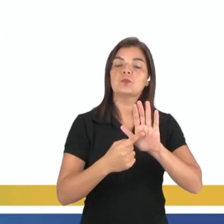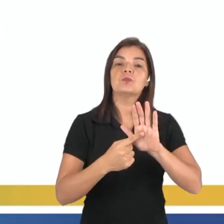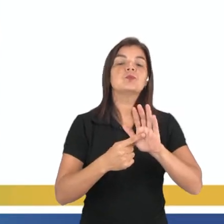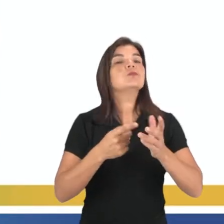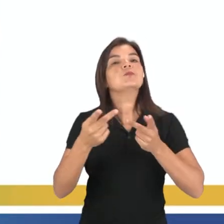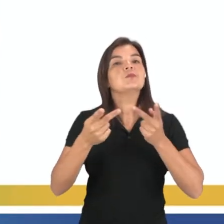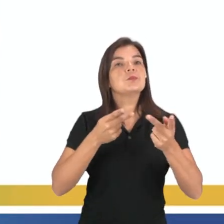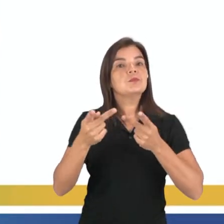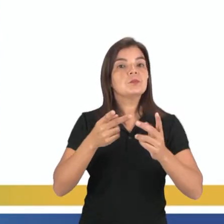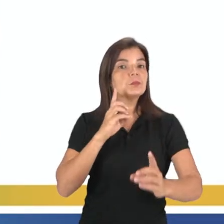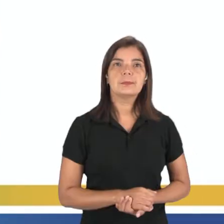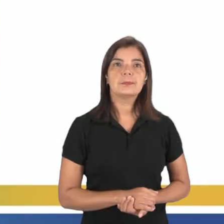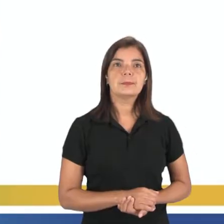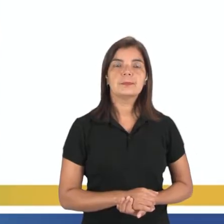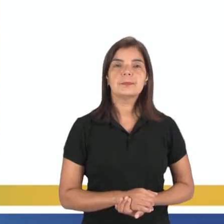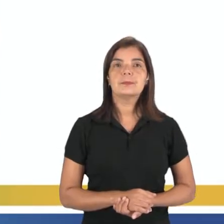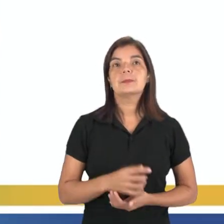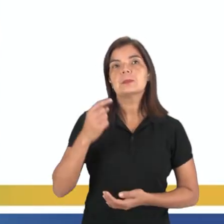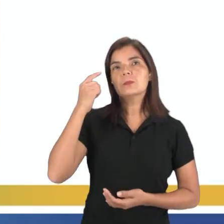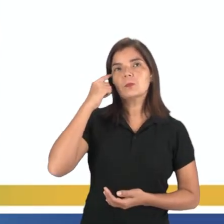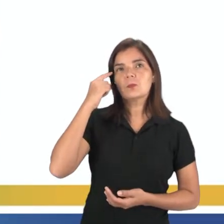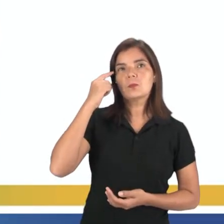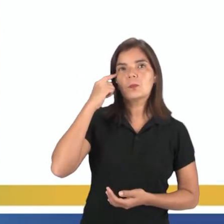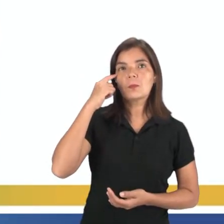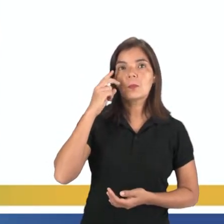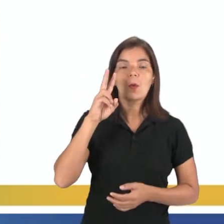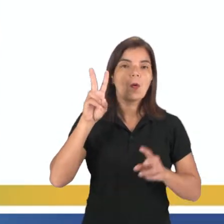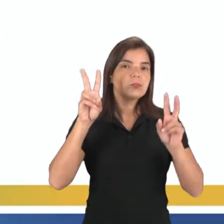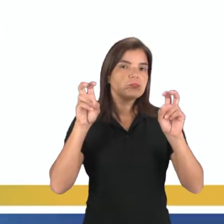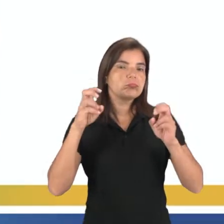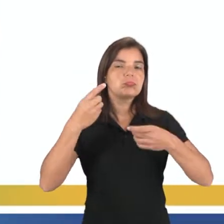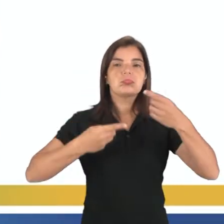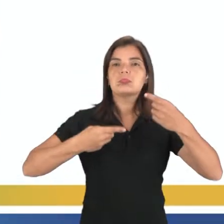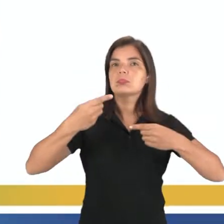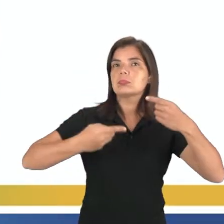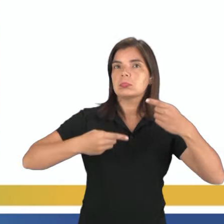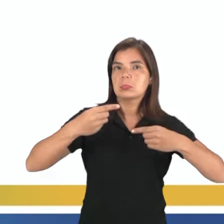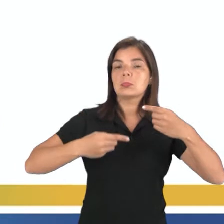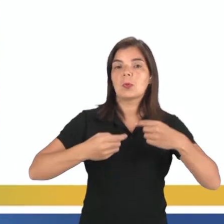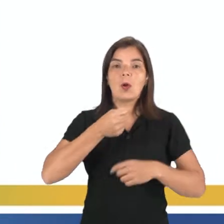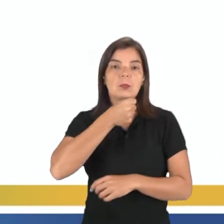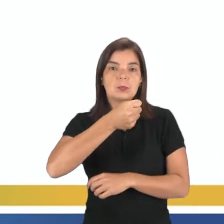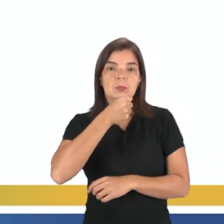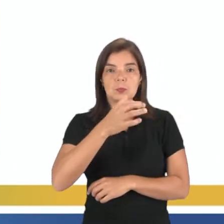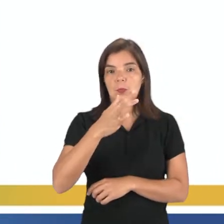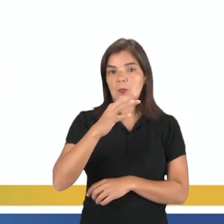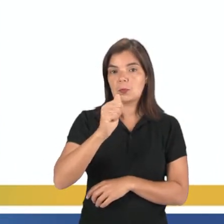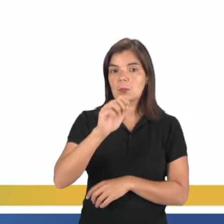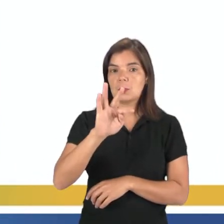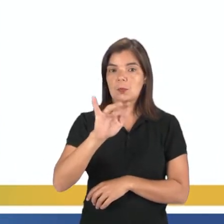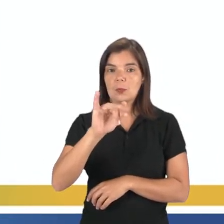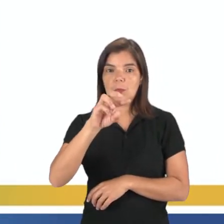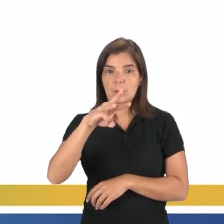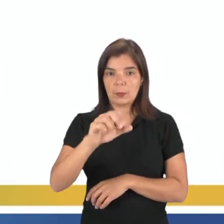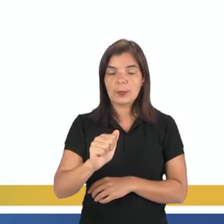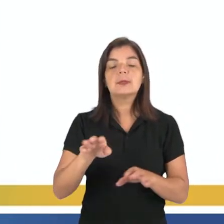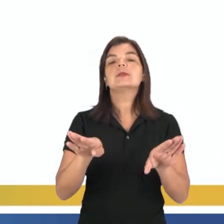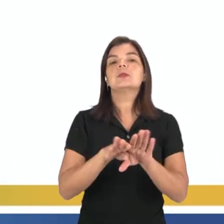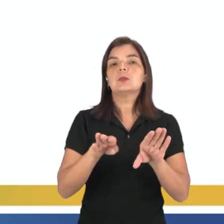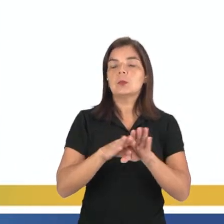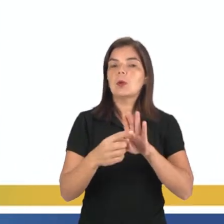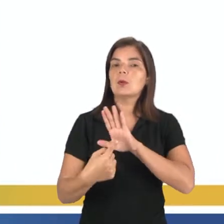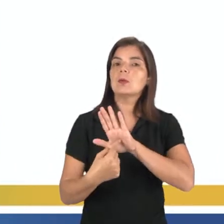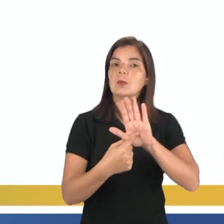programa Encontro. Imagine o mesmo tema sendo discutido por Fátima Bernardes,